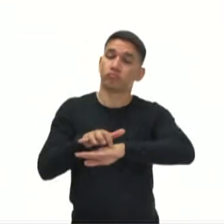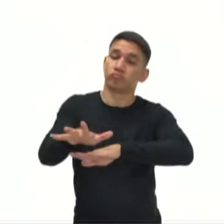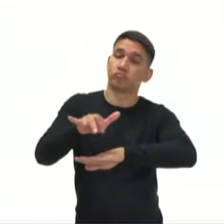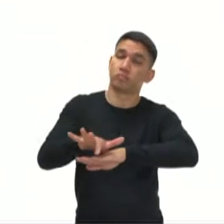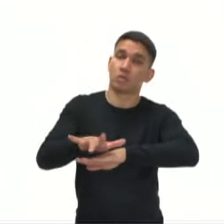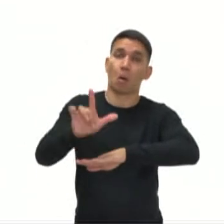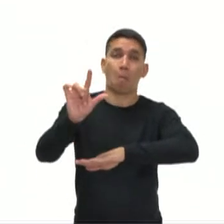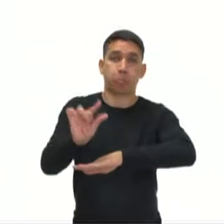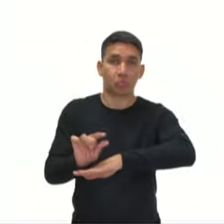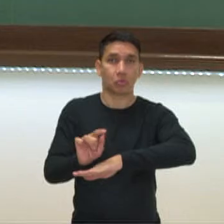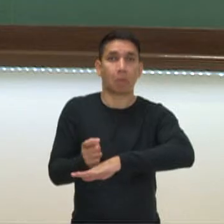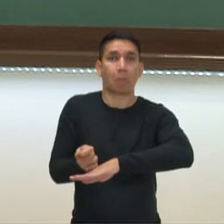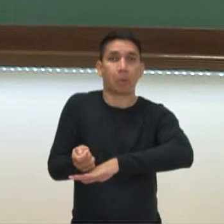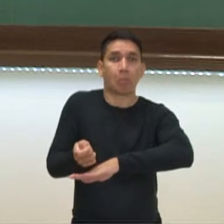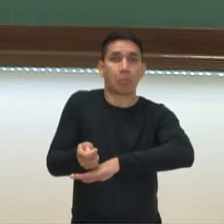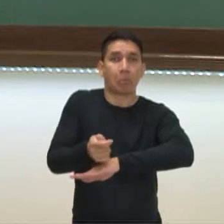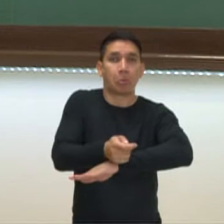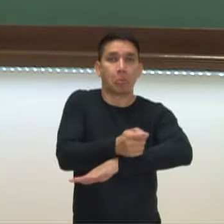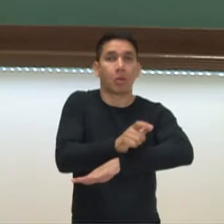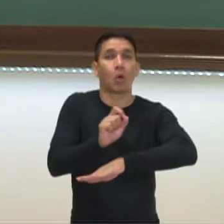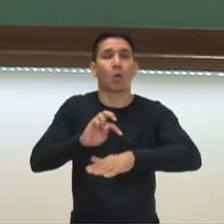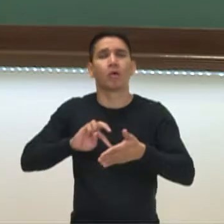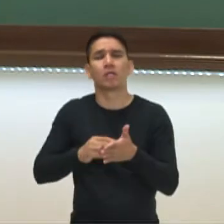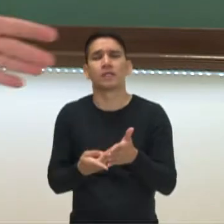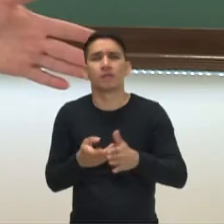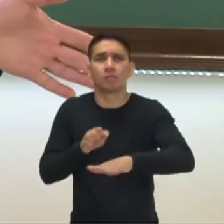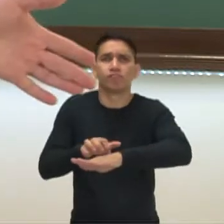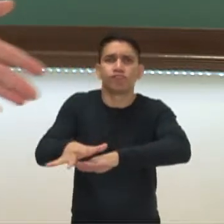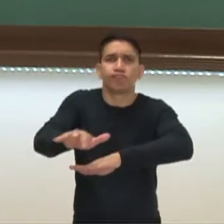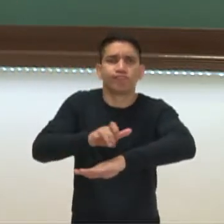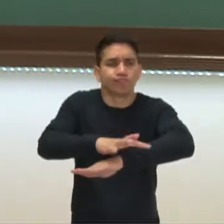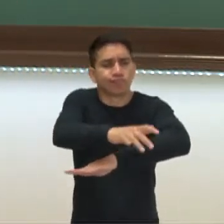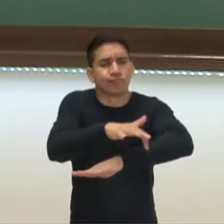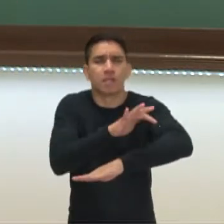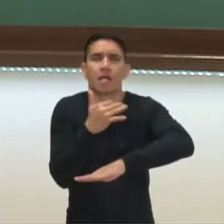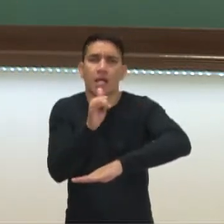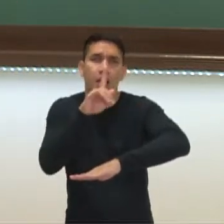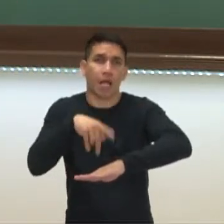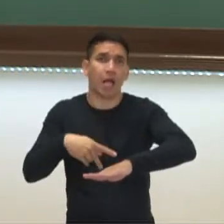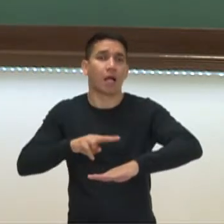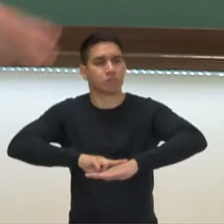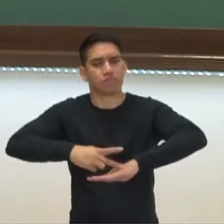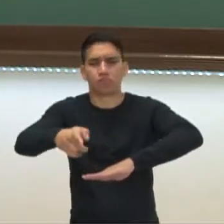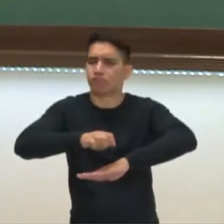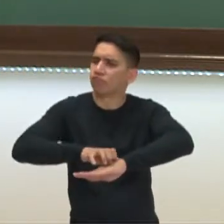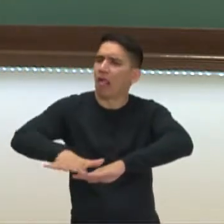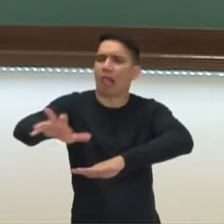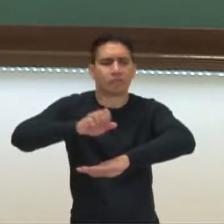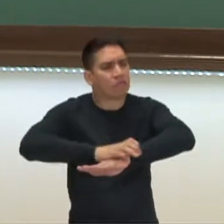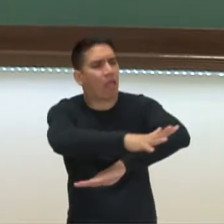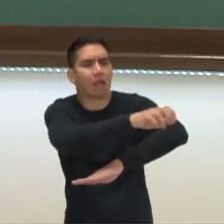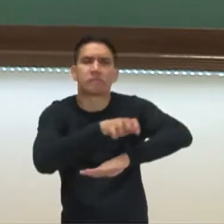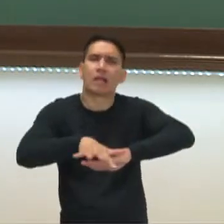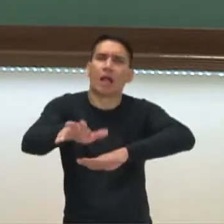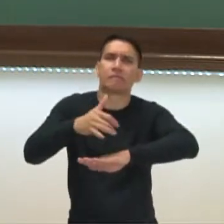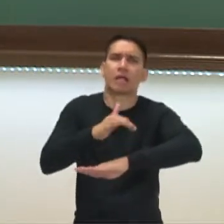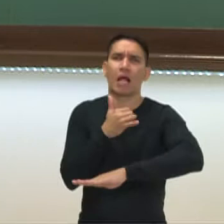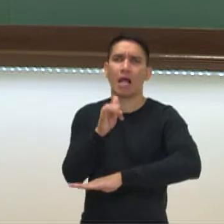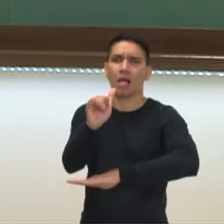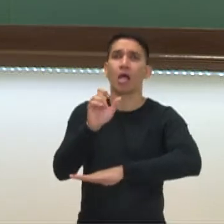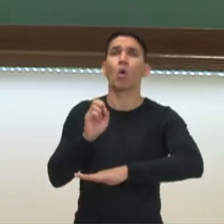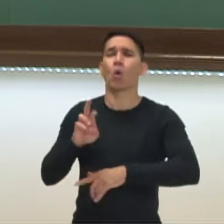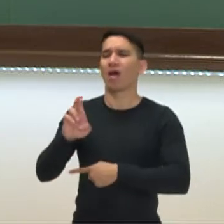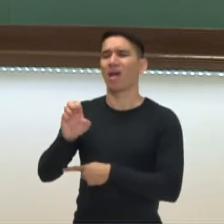elétrica. Então você pensa assim, o que é condutividade elétrica? É acionar bastante corrente elétrica, deixar passar carga elétrica. O que